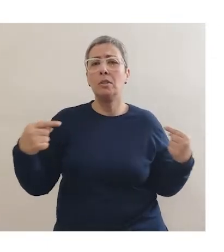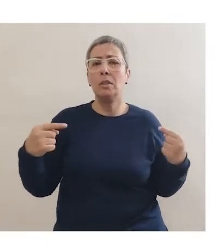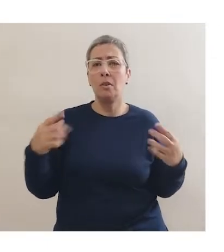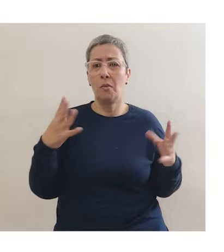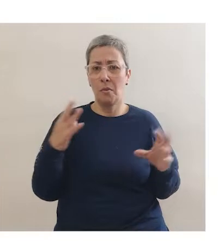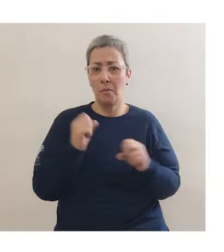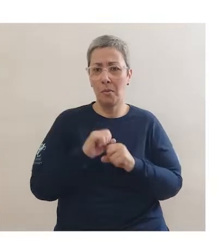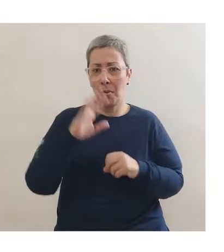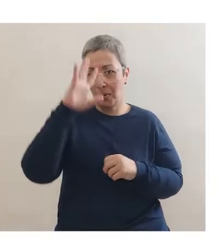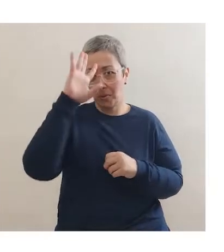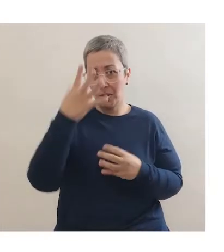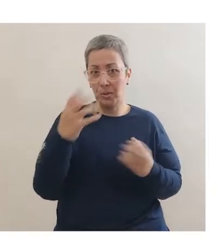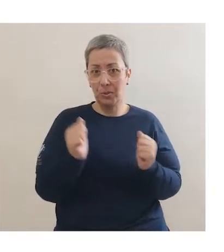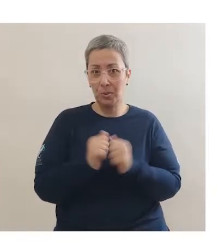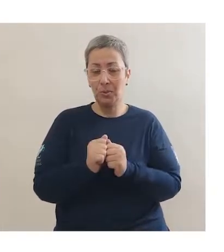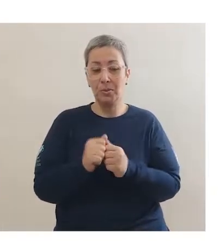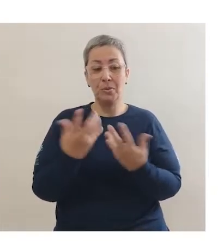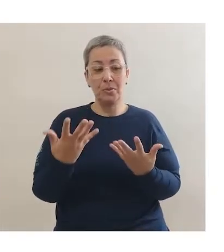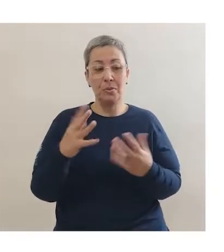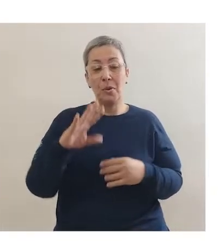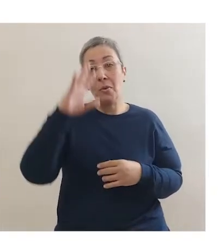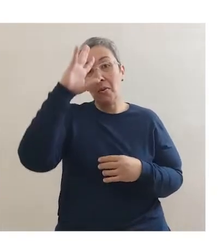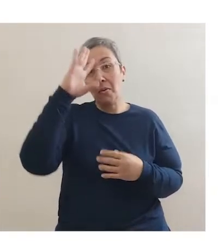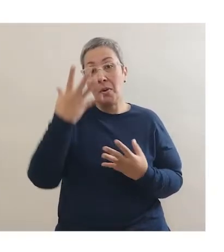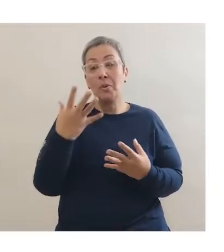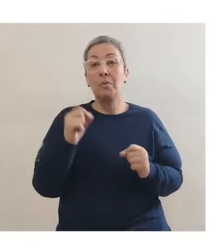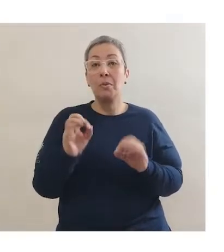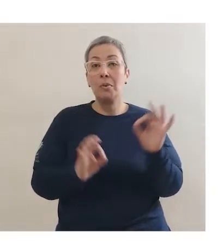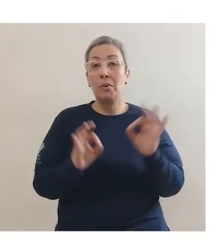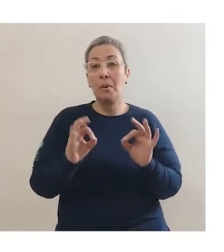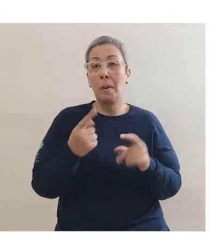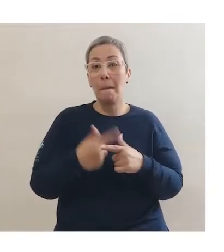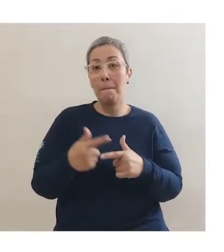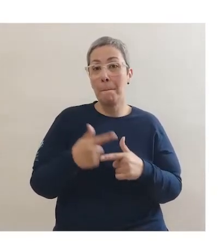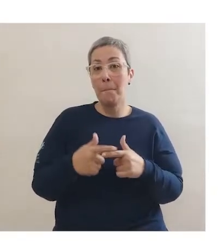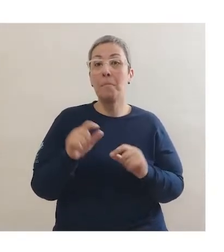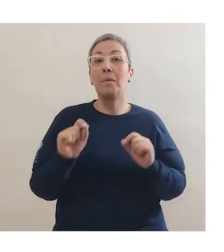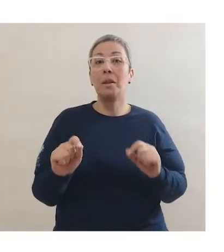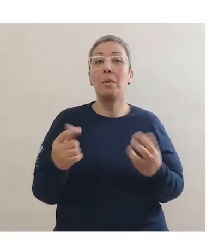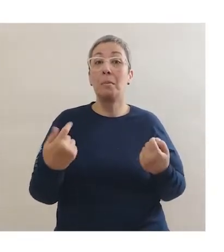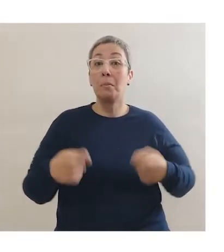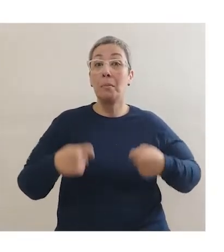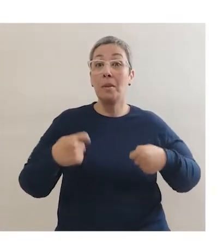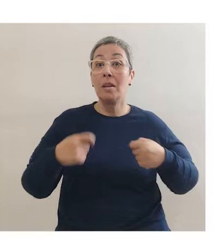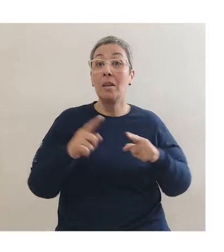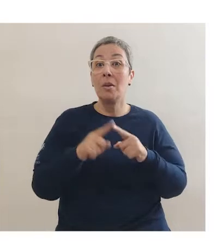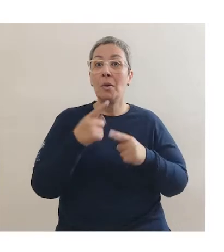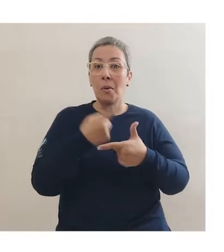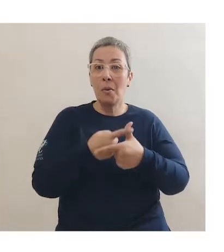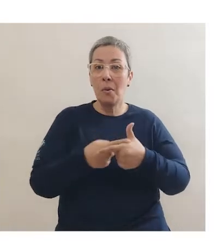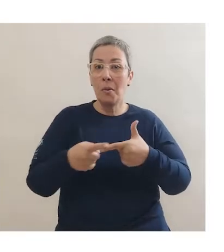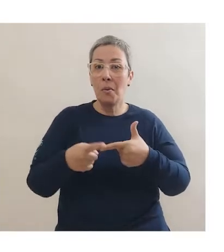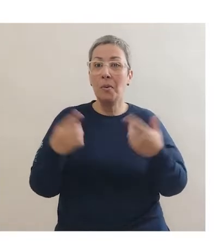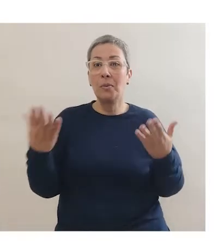da centena. O 7 representa a casa da dezena.